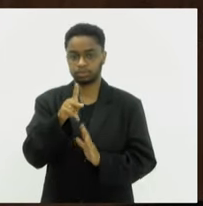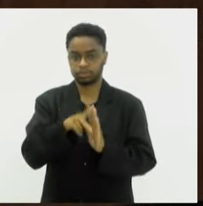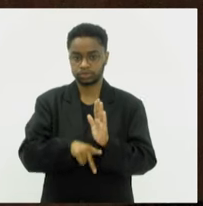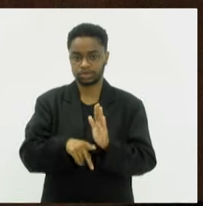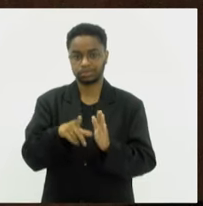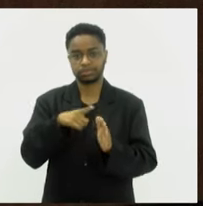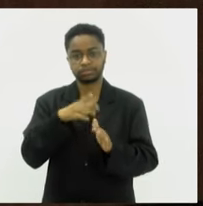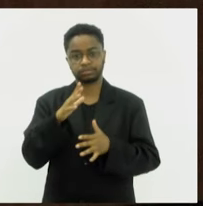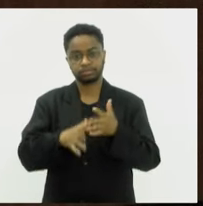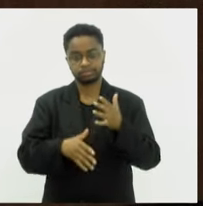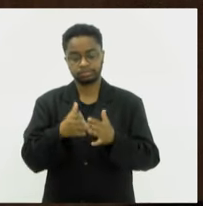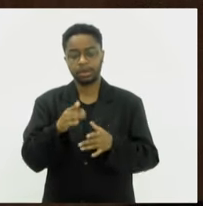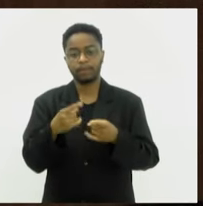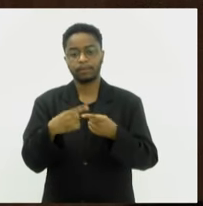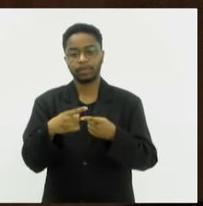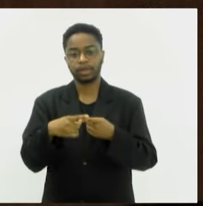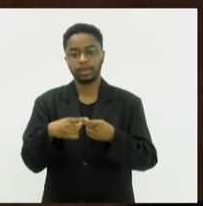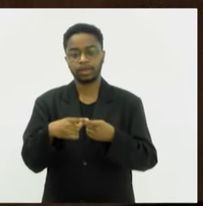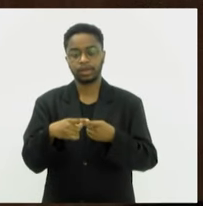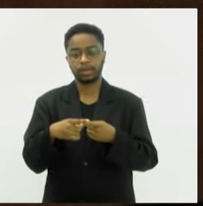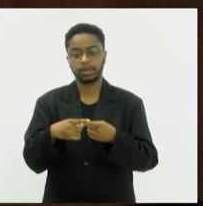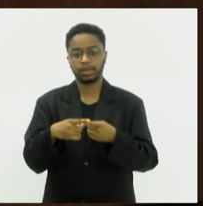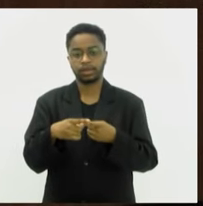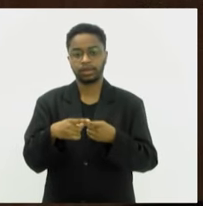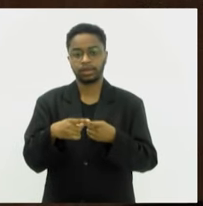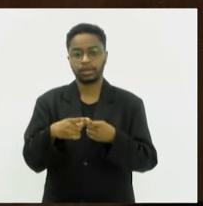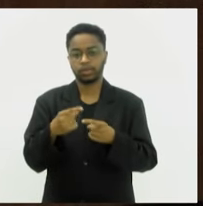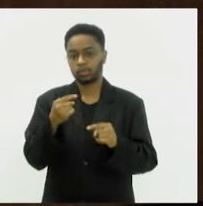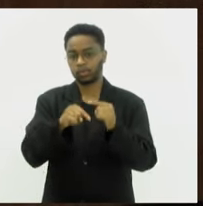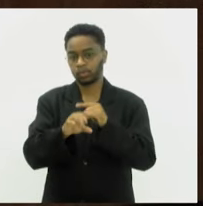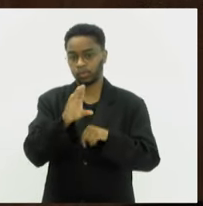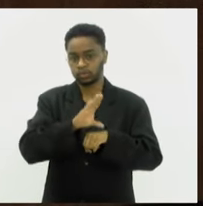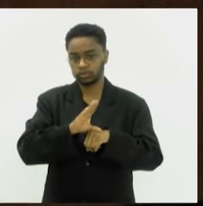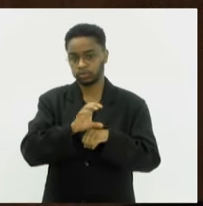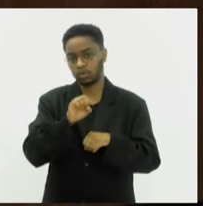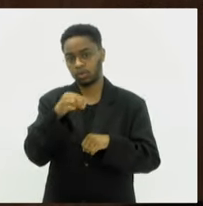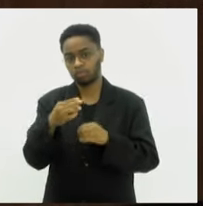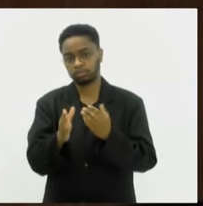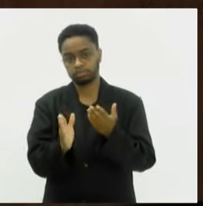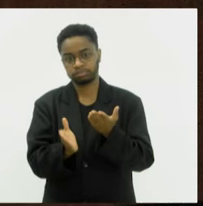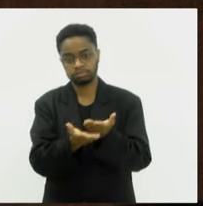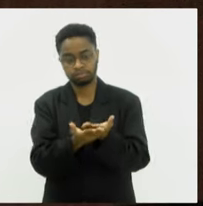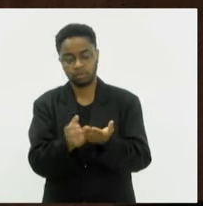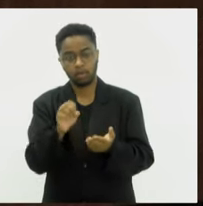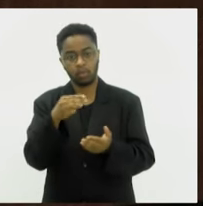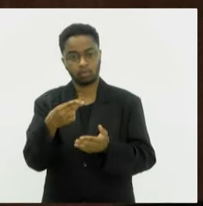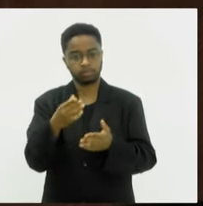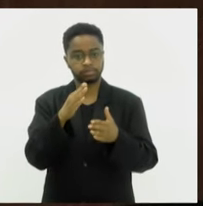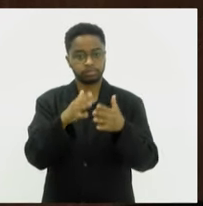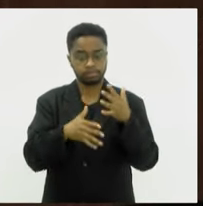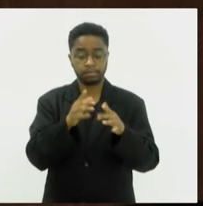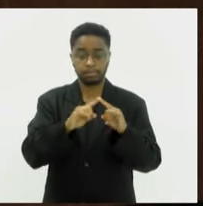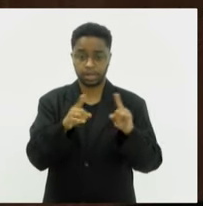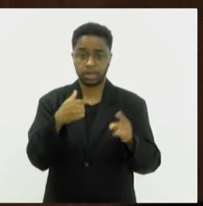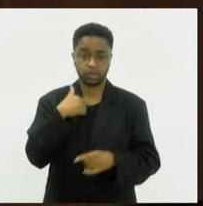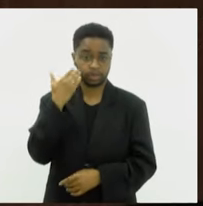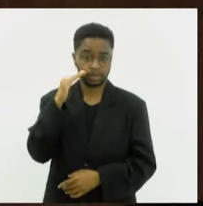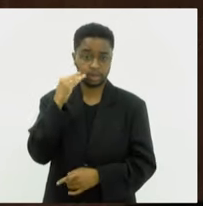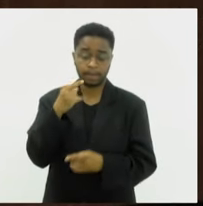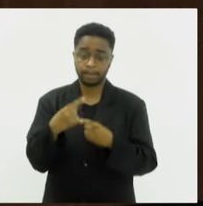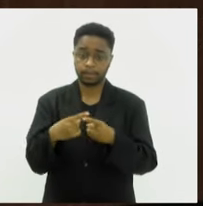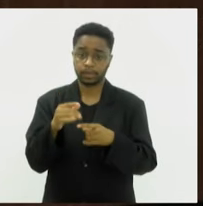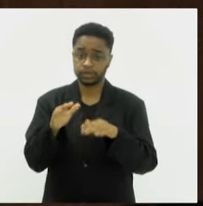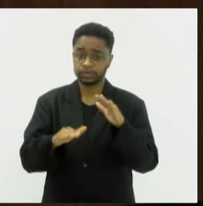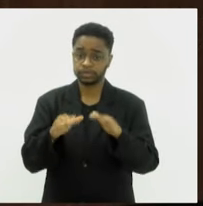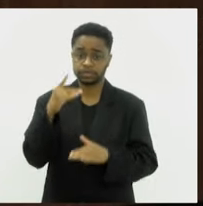prejudicados, anexados ou foram inconstitucionais. E eu até entendo, sabe por quê? Muitas vezes o